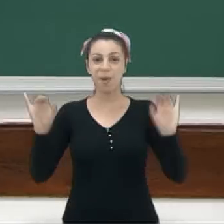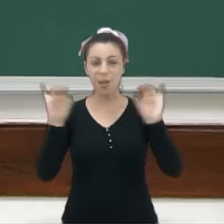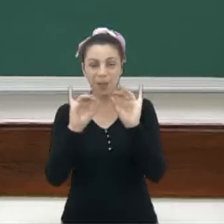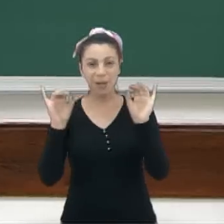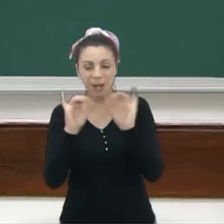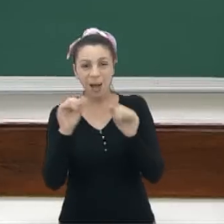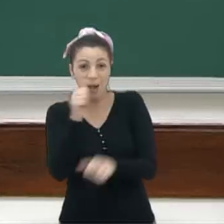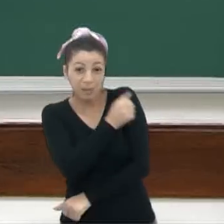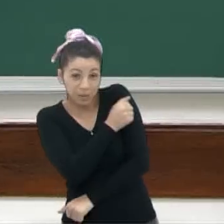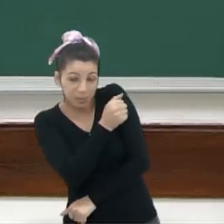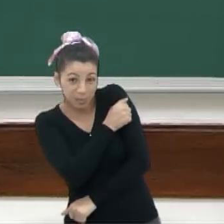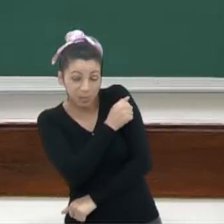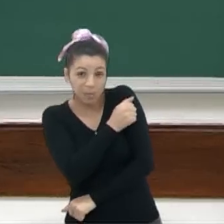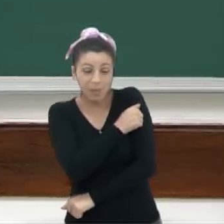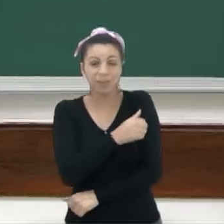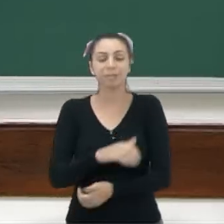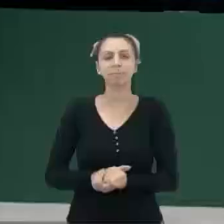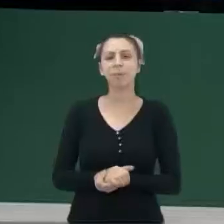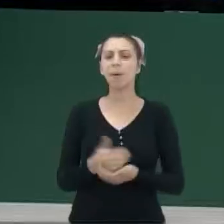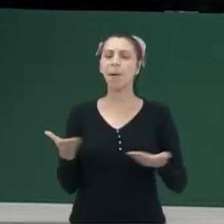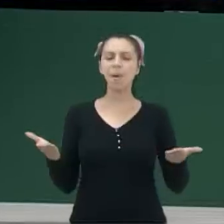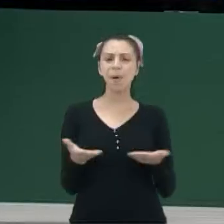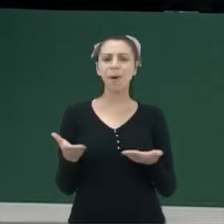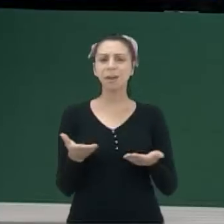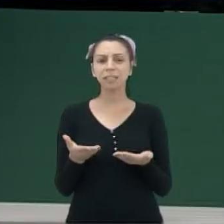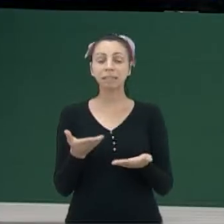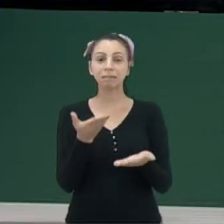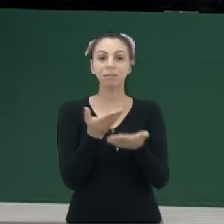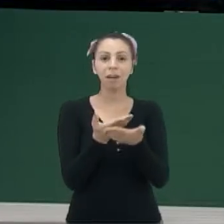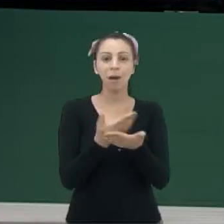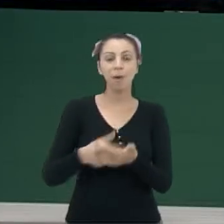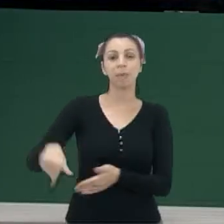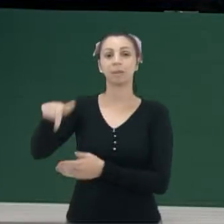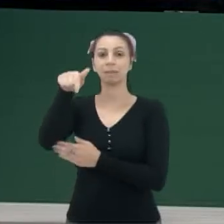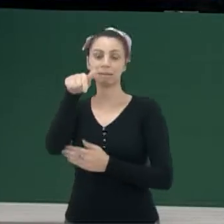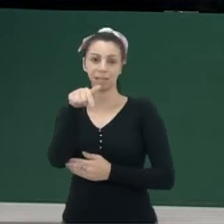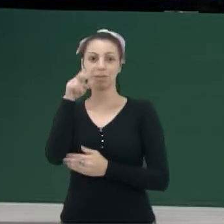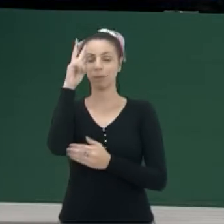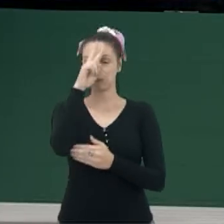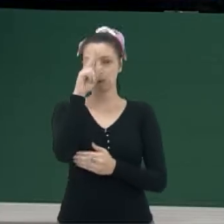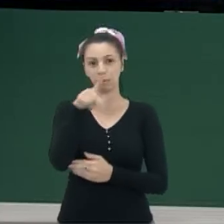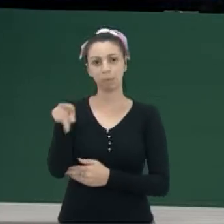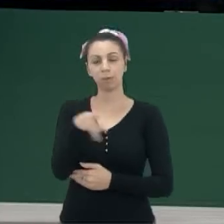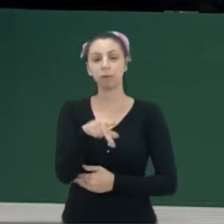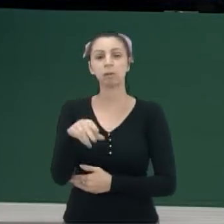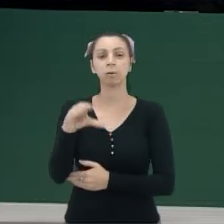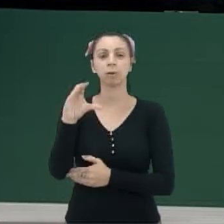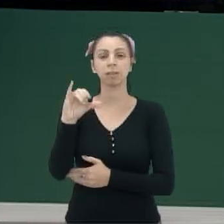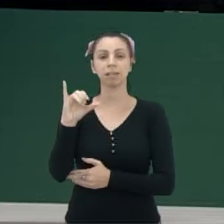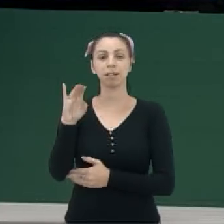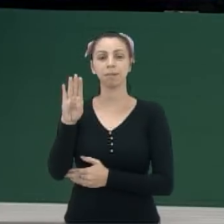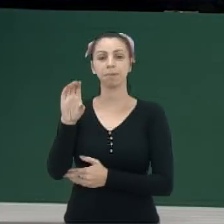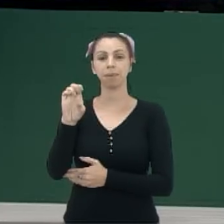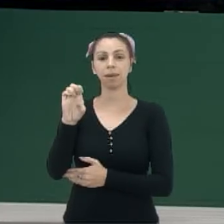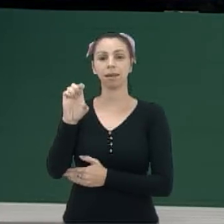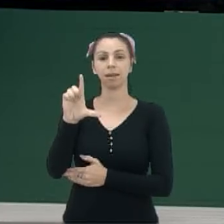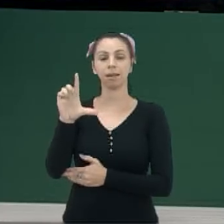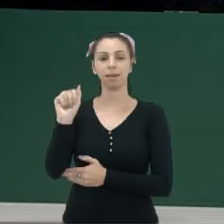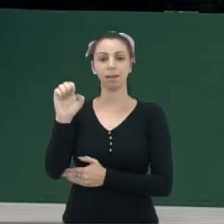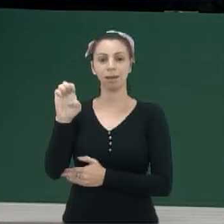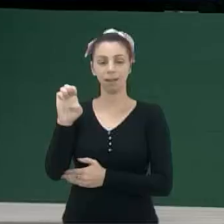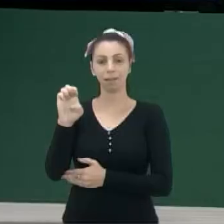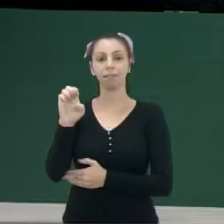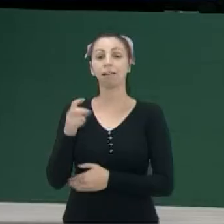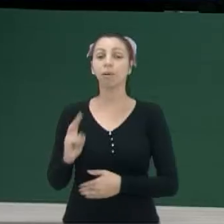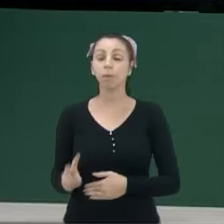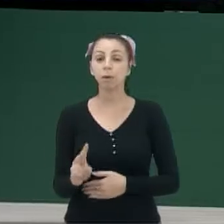Olá, alunos e alunas! A gente está aqui hoje para a nossa aula de número 7 de História. Eu sou a professora Cibele. Dando continuidade ao nosso estudo,